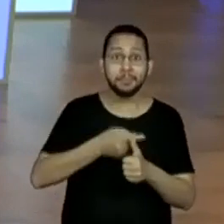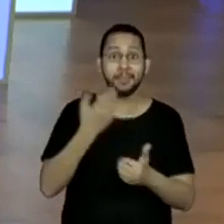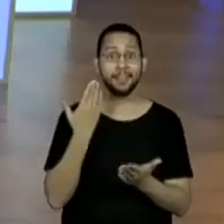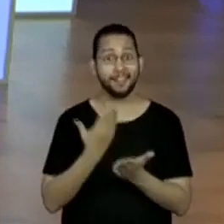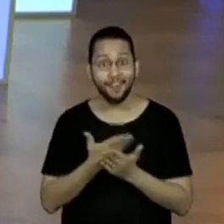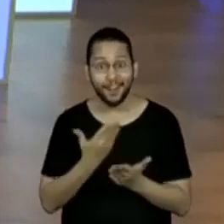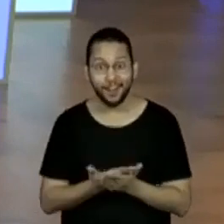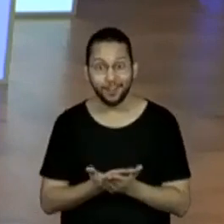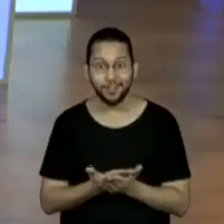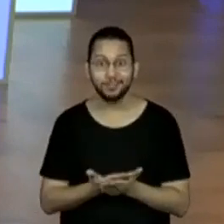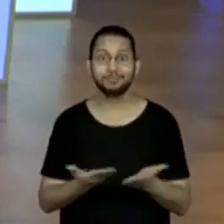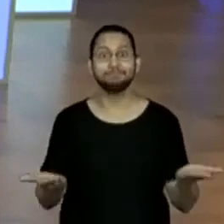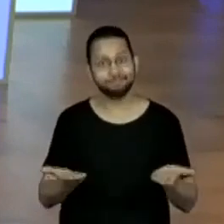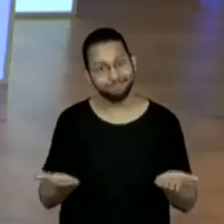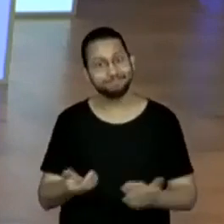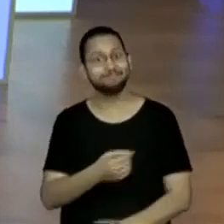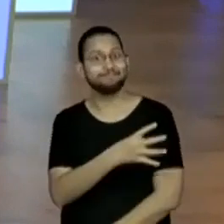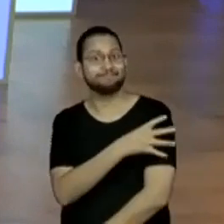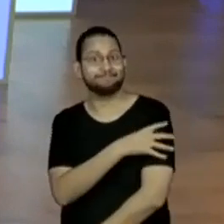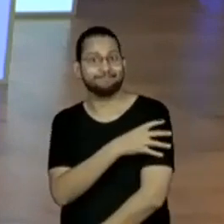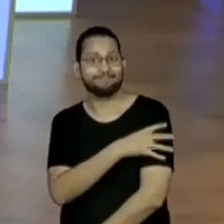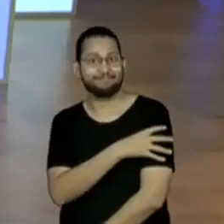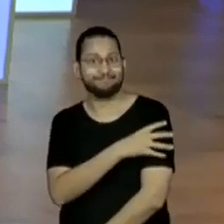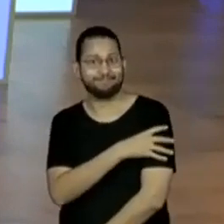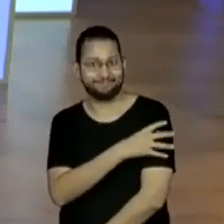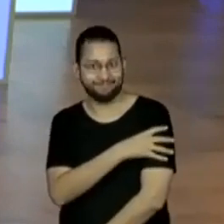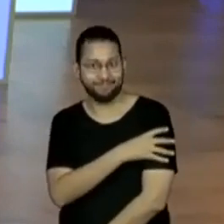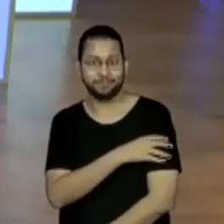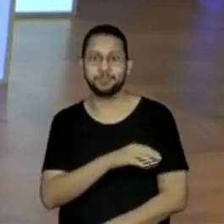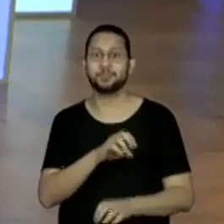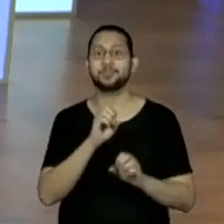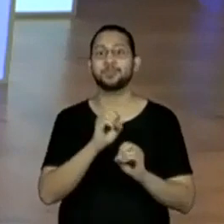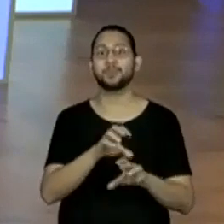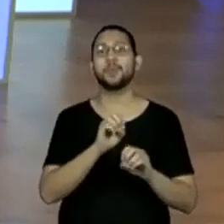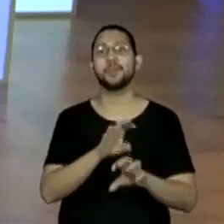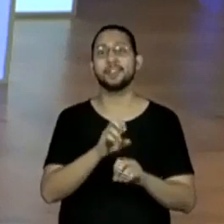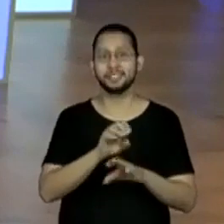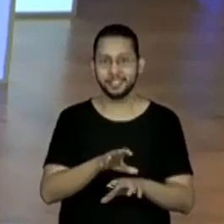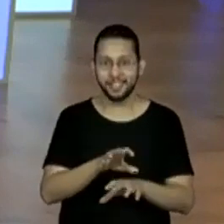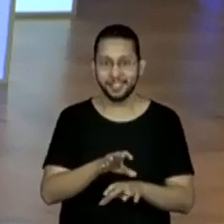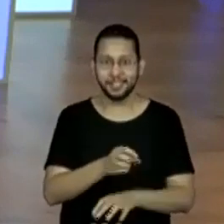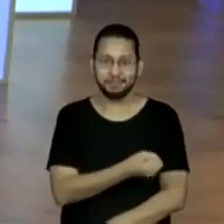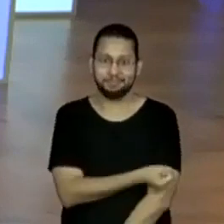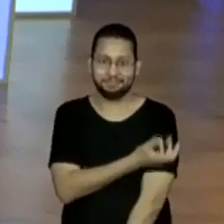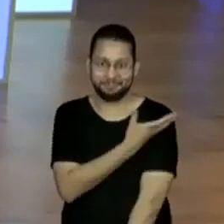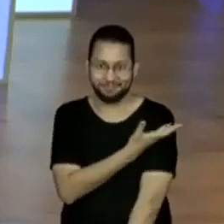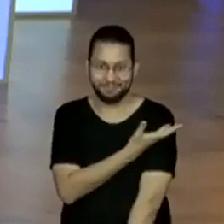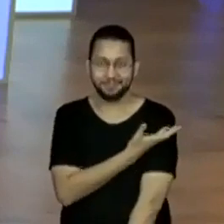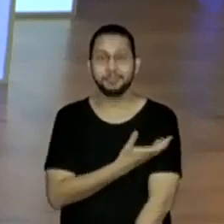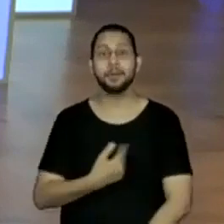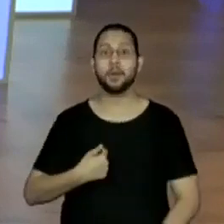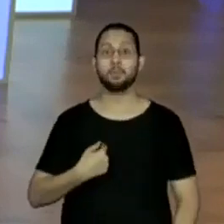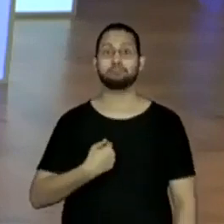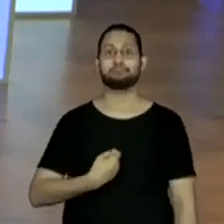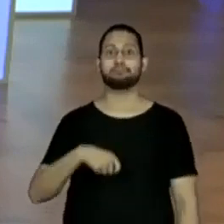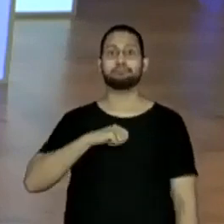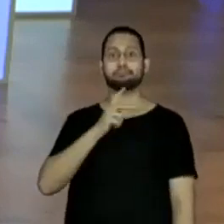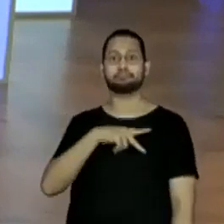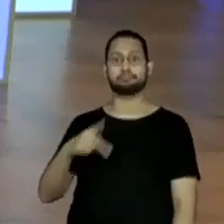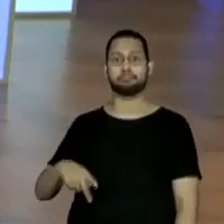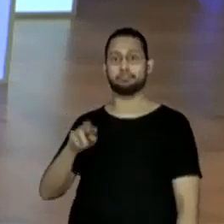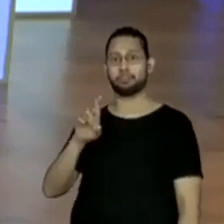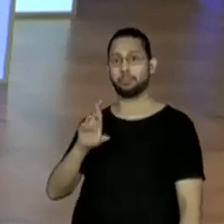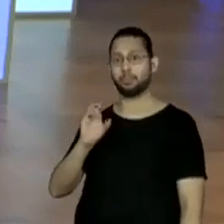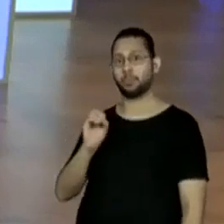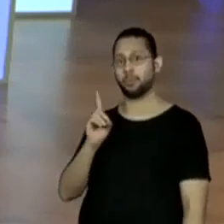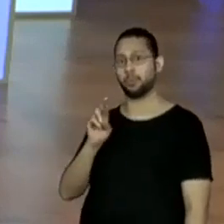primeira aula do quarto ano do ensino fundamental. Pois é, eu sou o professor Rodrigo e eu vou acompanhar vocês nessa